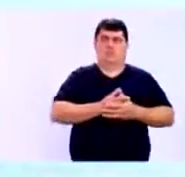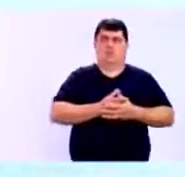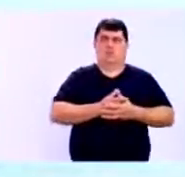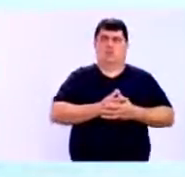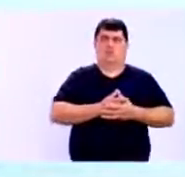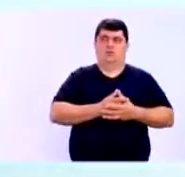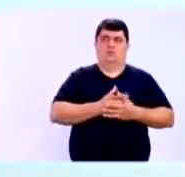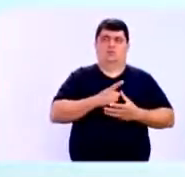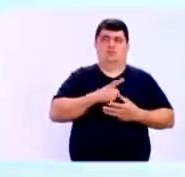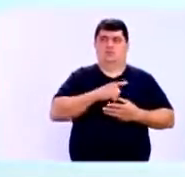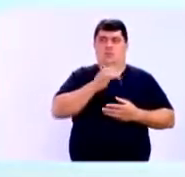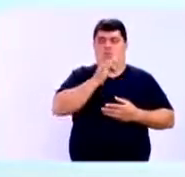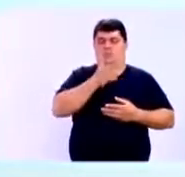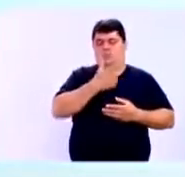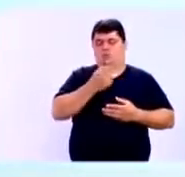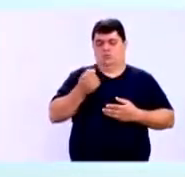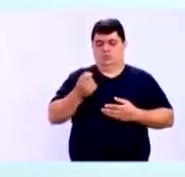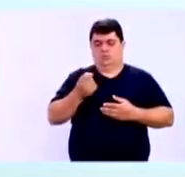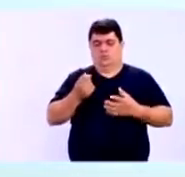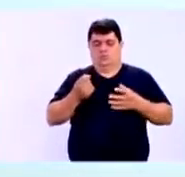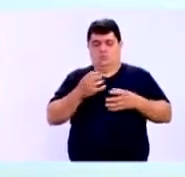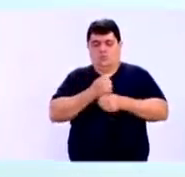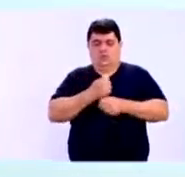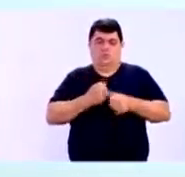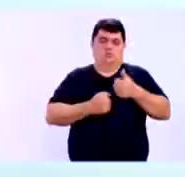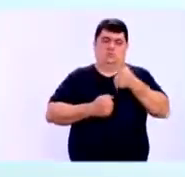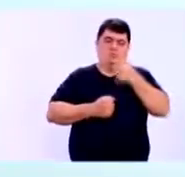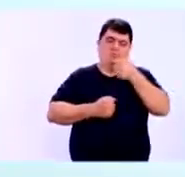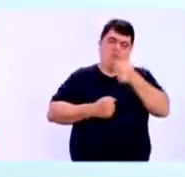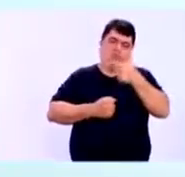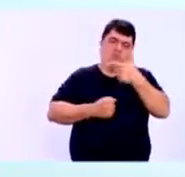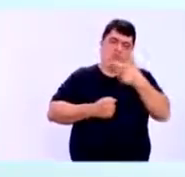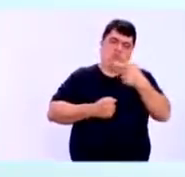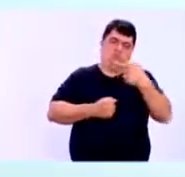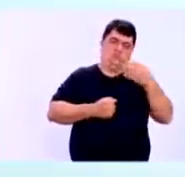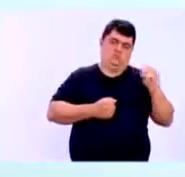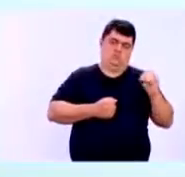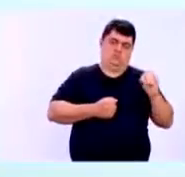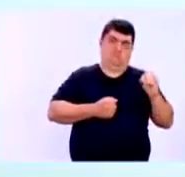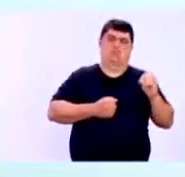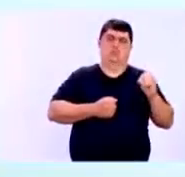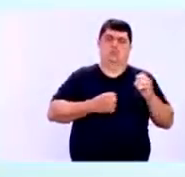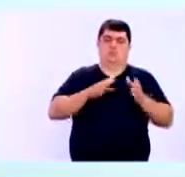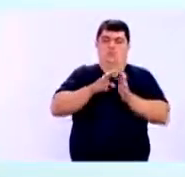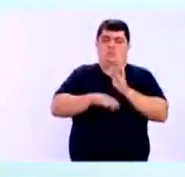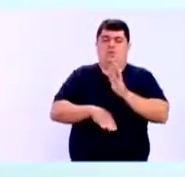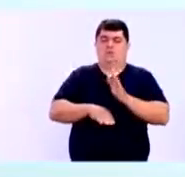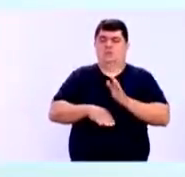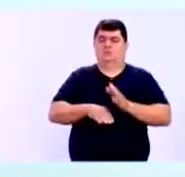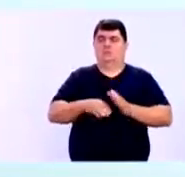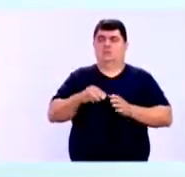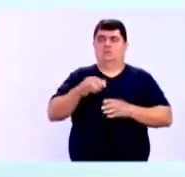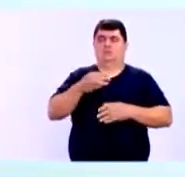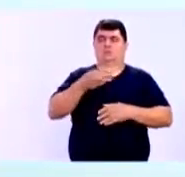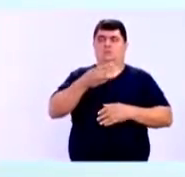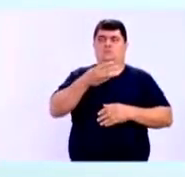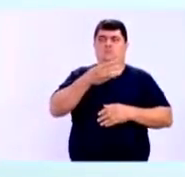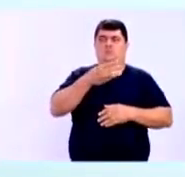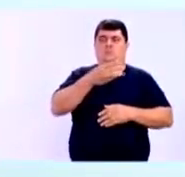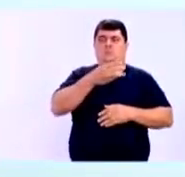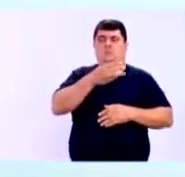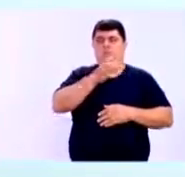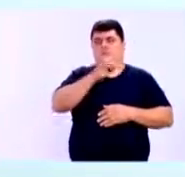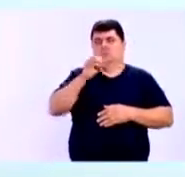200, mais 1.700, 1.900, menos